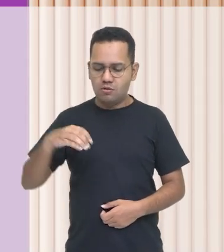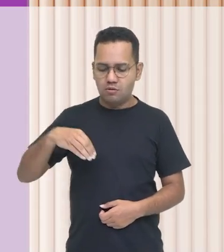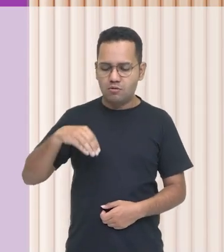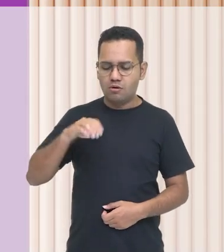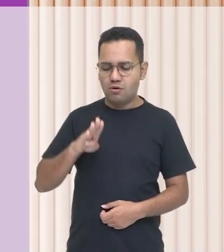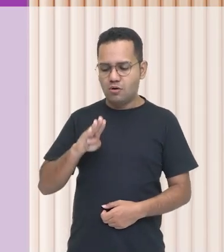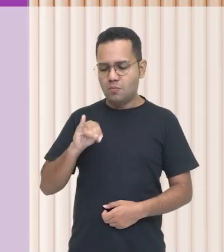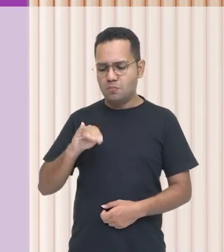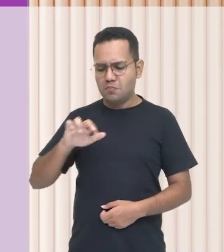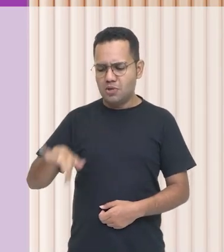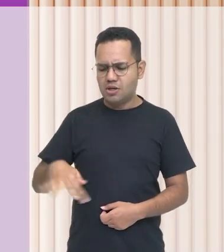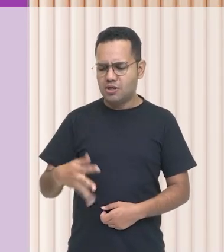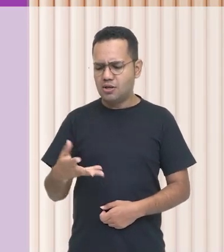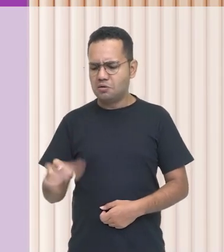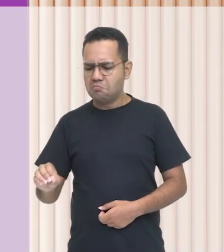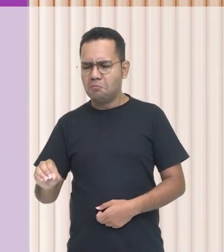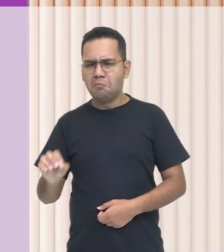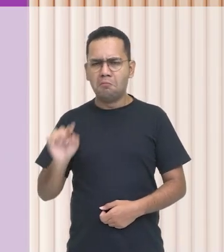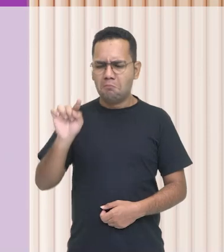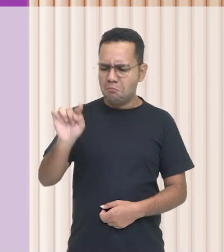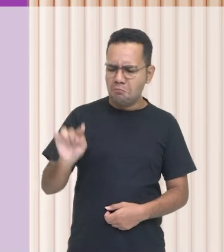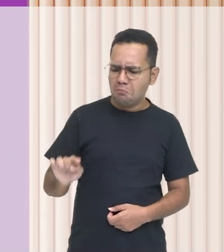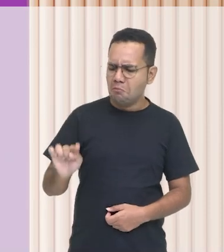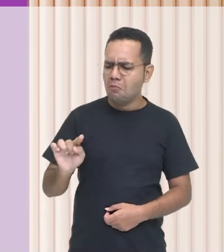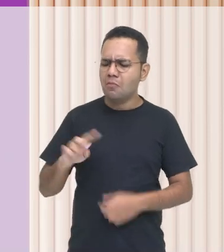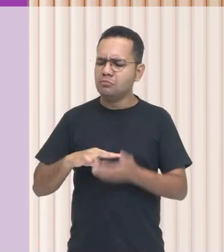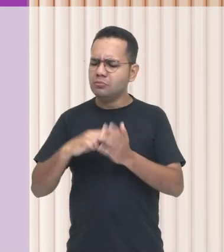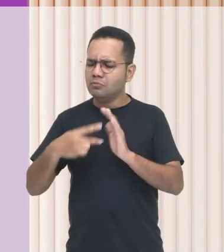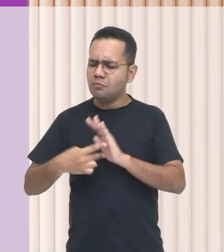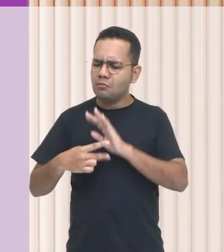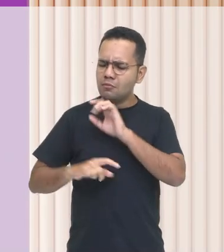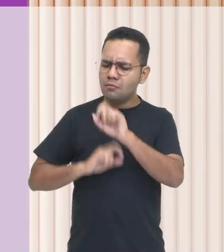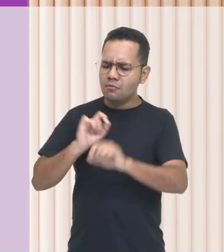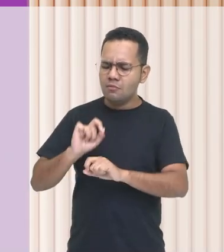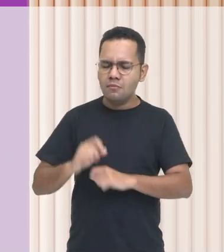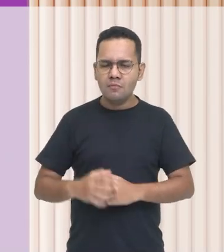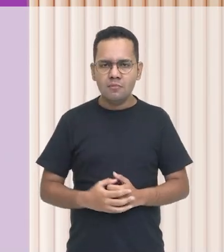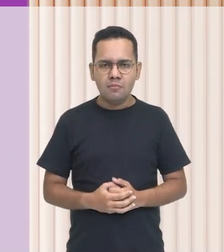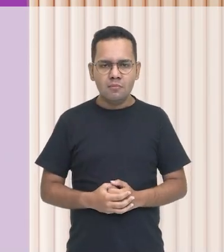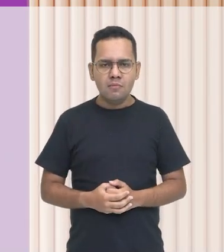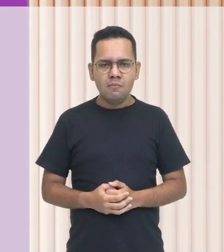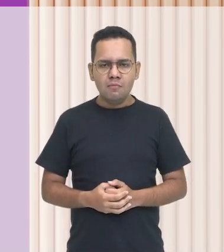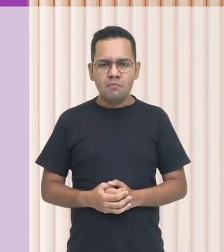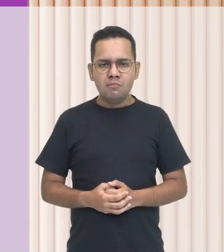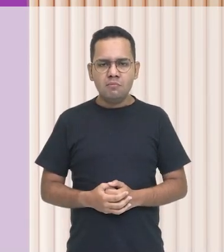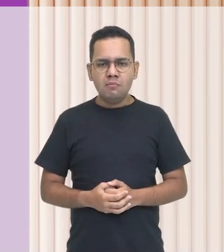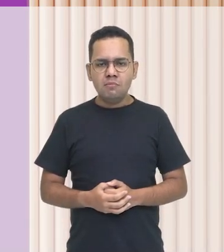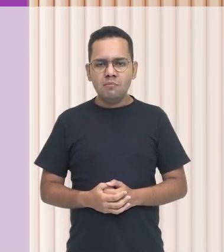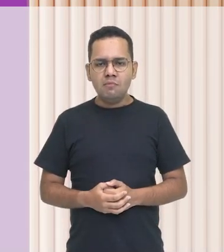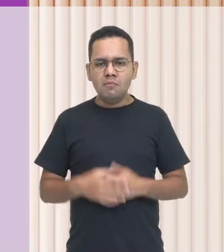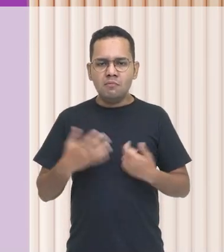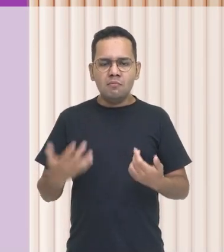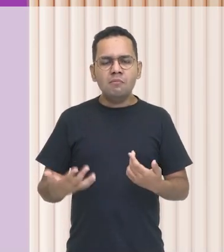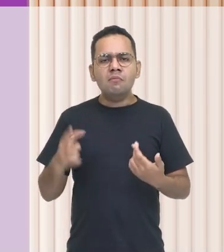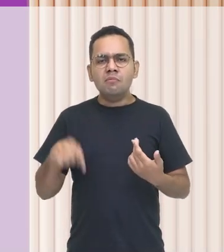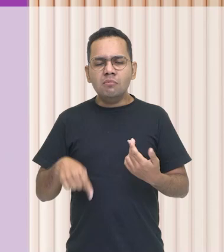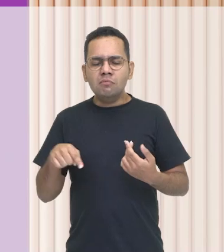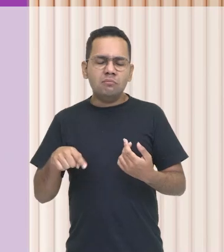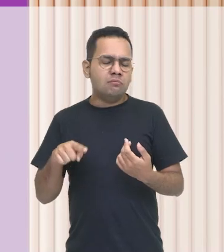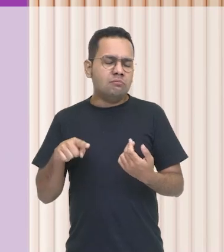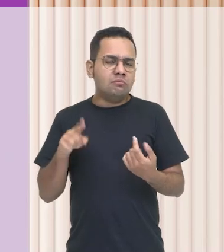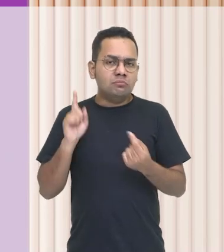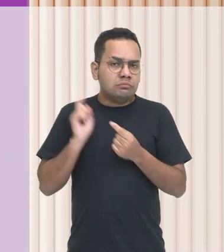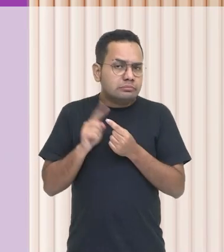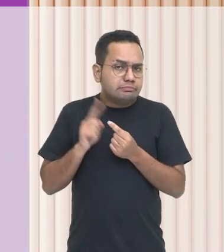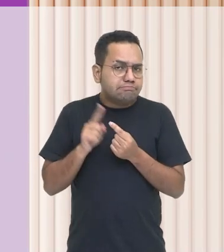combinação. Bom, mas o que é o arranjo e o que é uma combinação? A princípio, pessoal, a gente pode dizer o seguinte, ó, que arranjo e combinação é uma técnica, né,